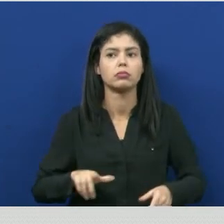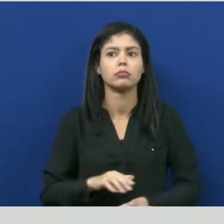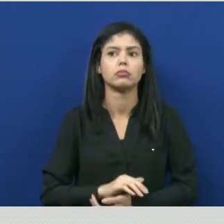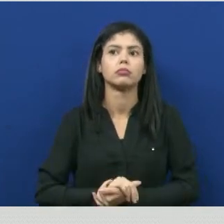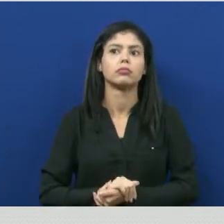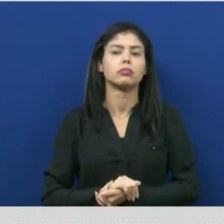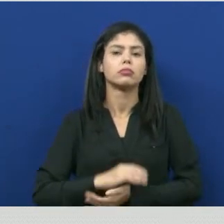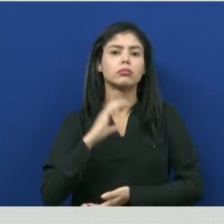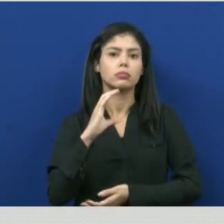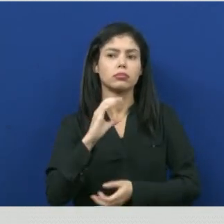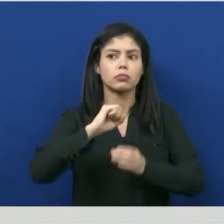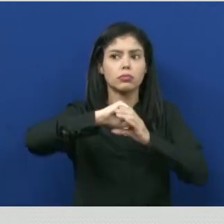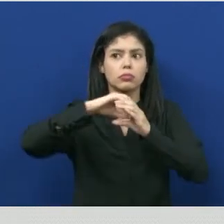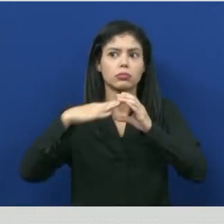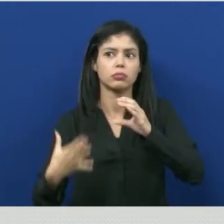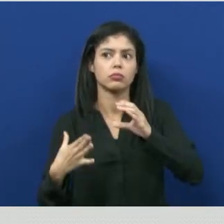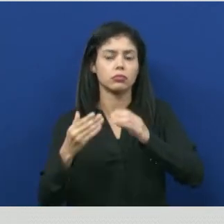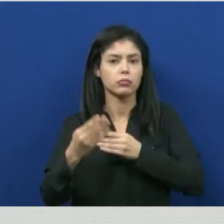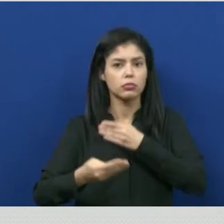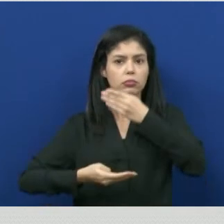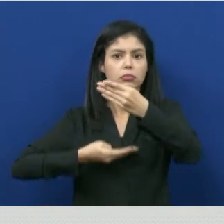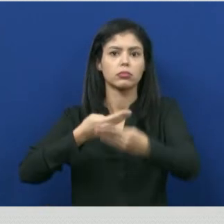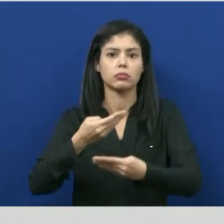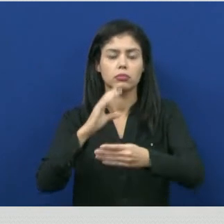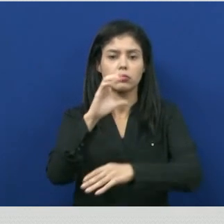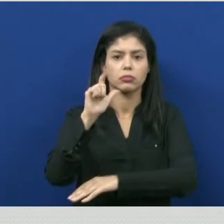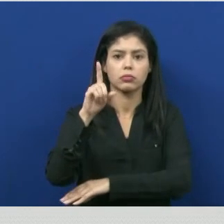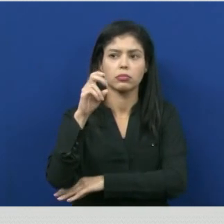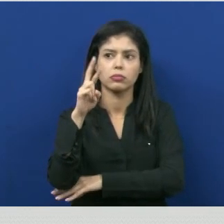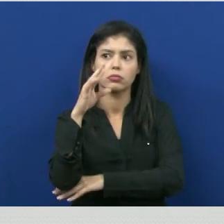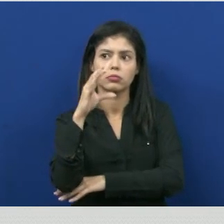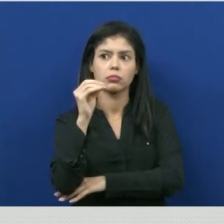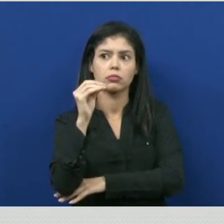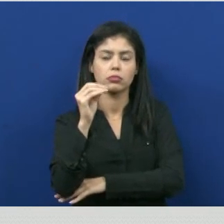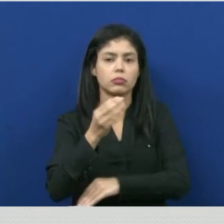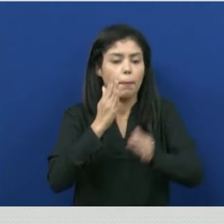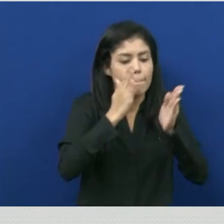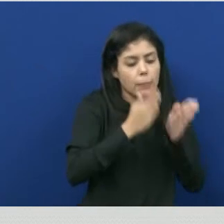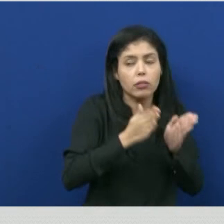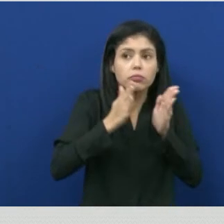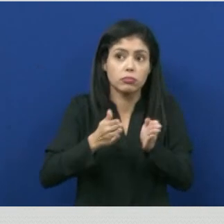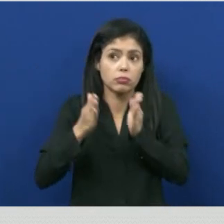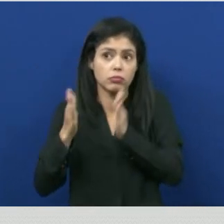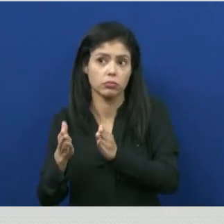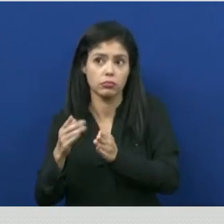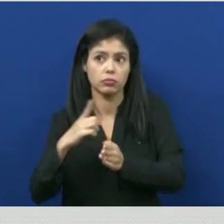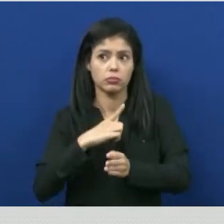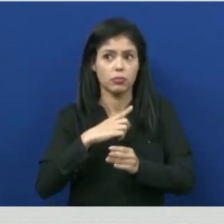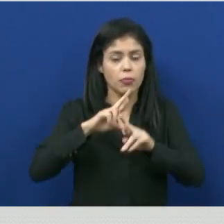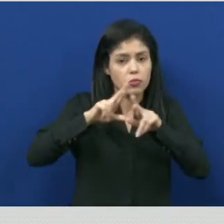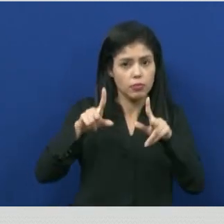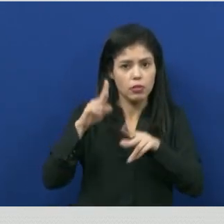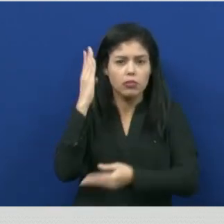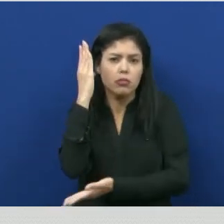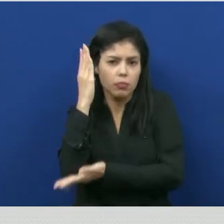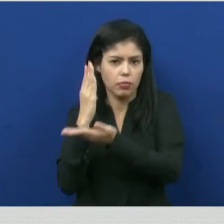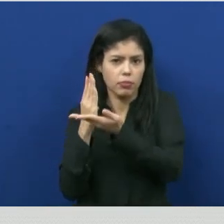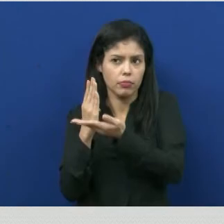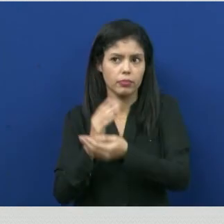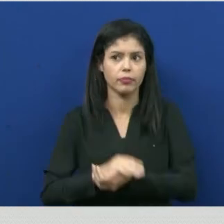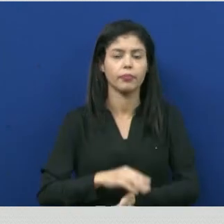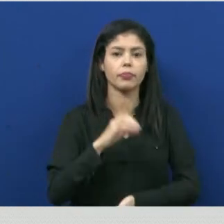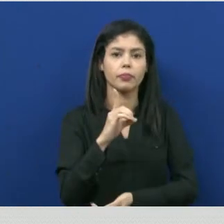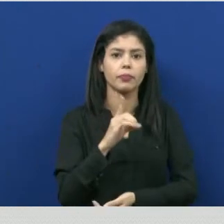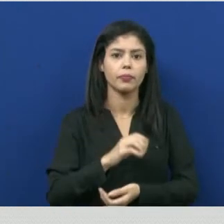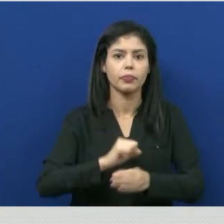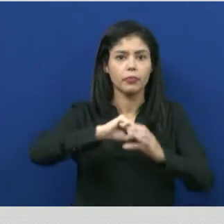C, caracteriza-se pela transmissão de calor entre partículas em razão da diferença de temperatura? Letra